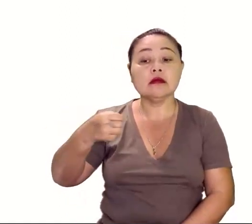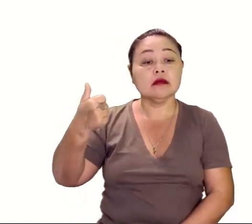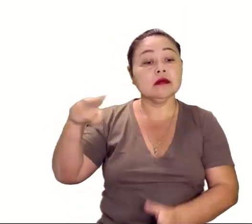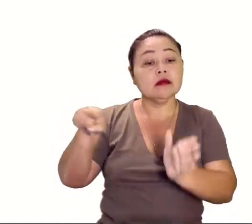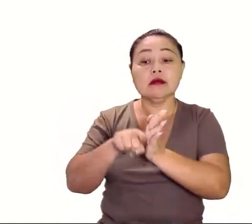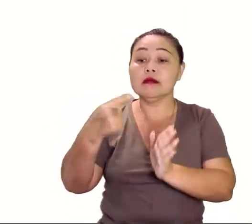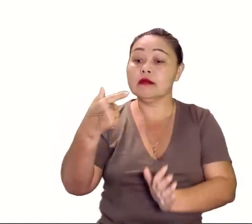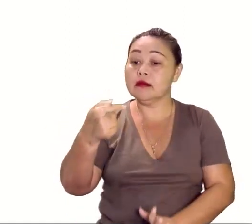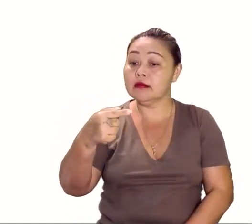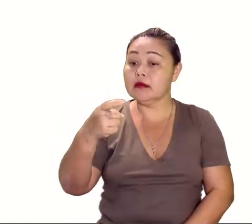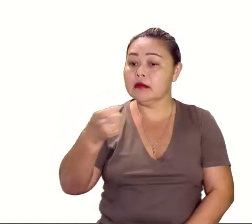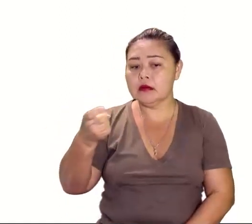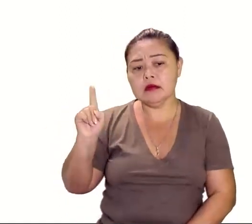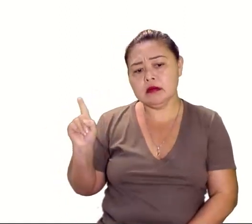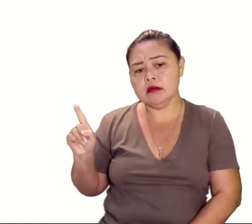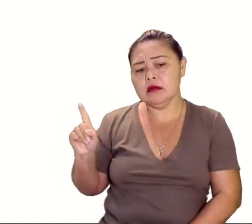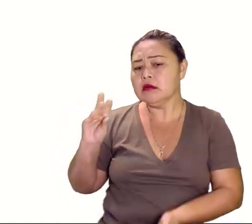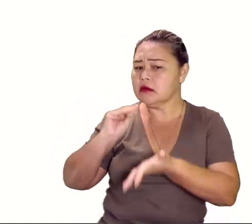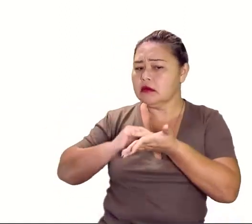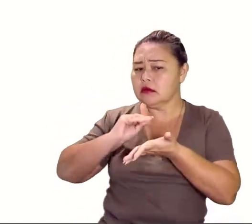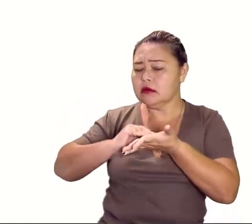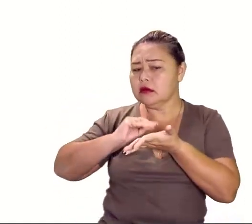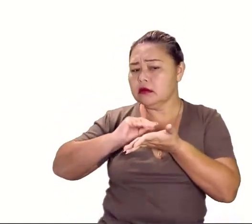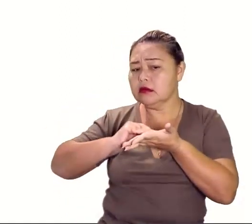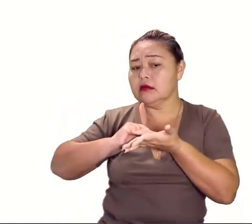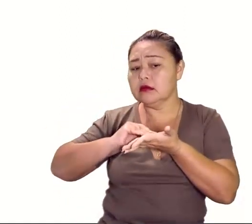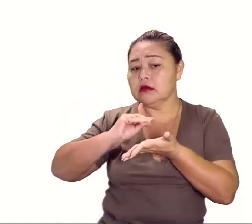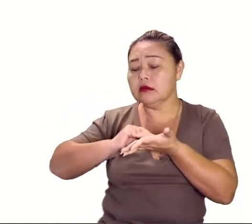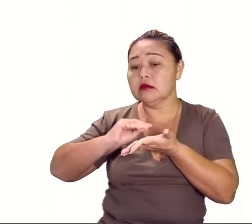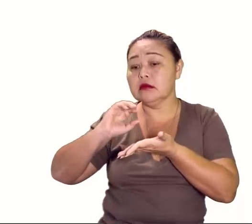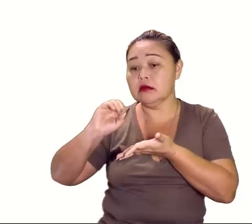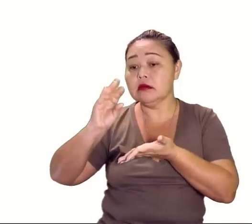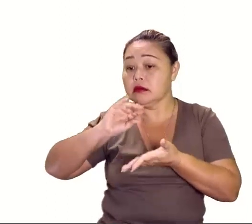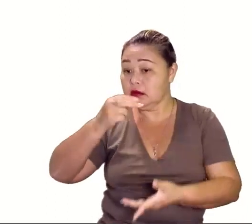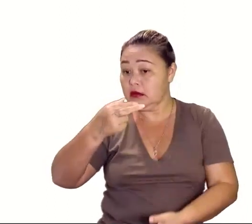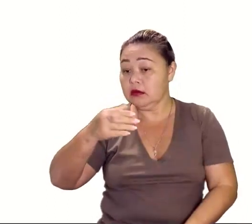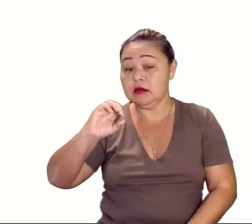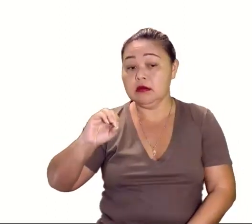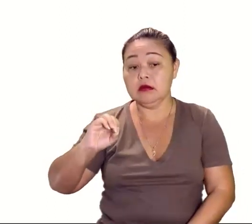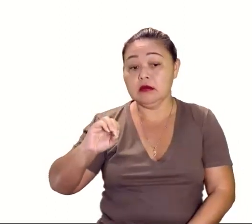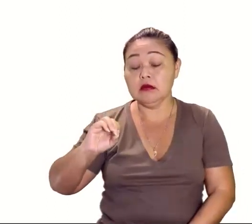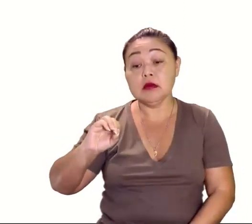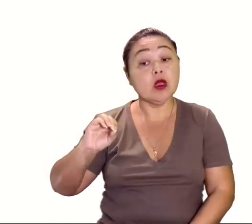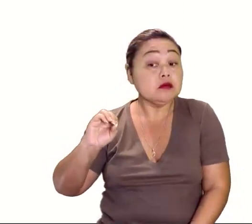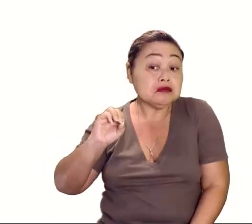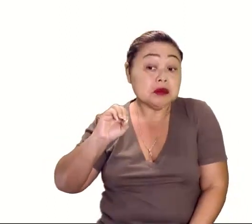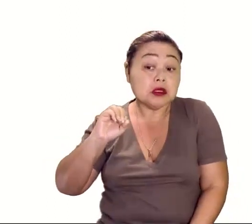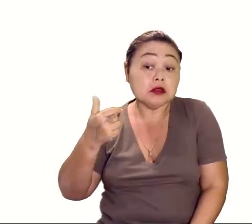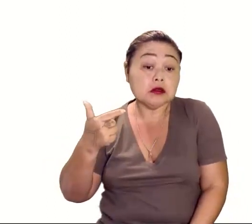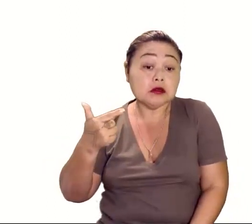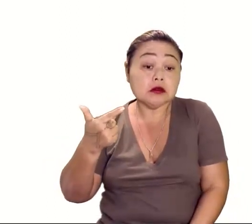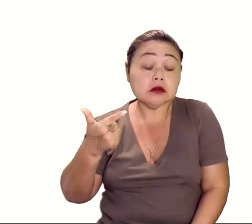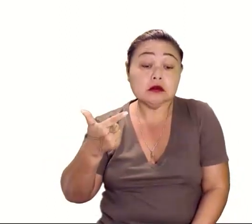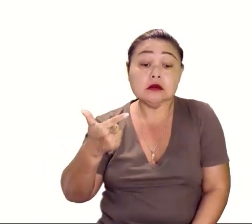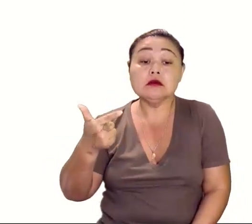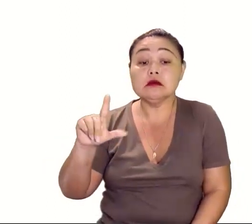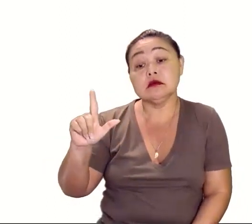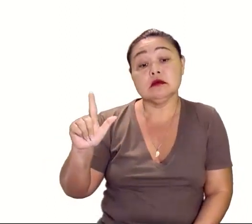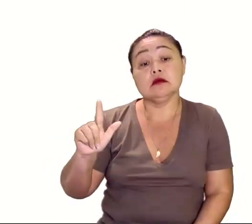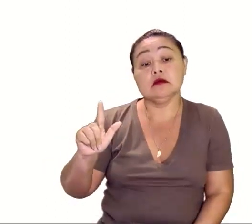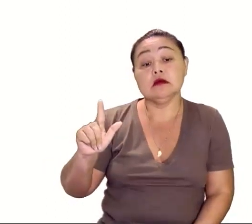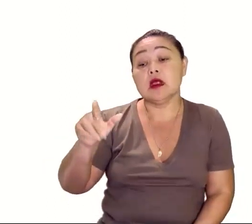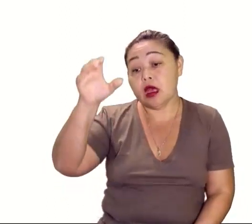quadrado menos 7x, eu acho que faltou igual a 0, né? Ficar mais bonitinho, né? É, mas se não tem, não é equação. Não é equação, isso mesmo.